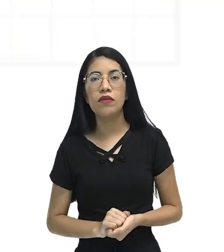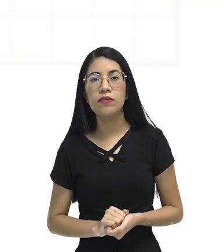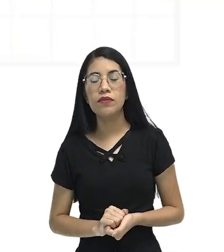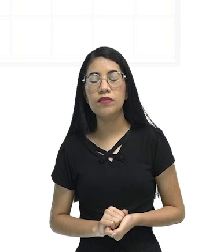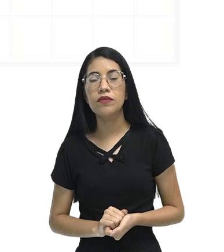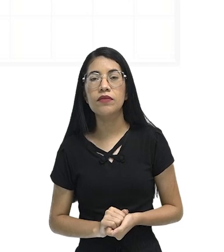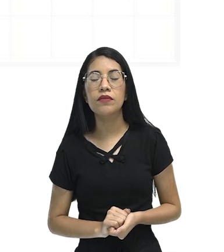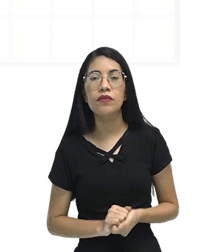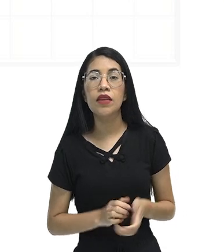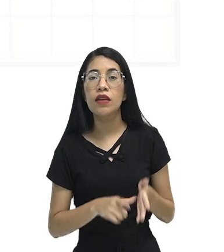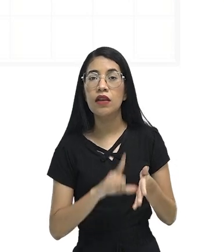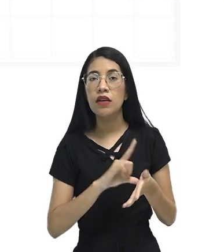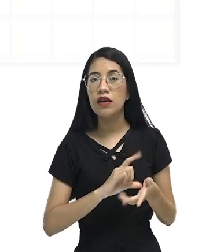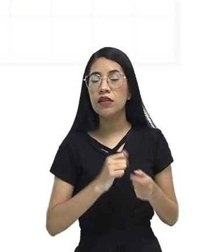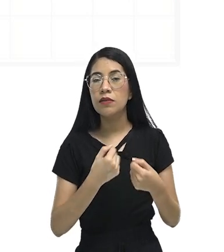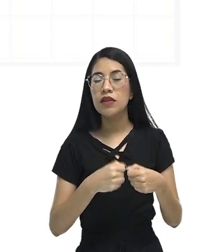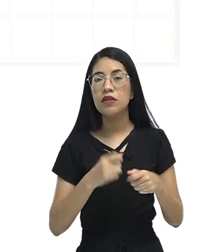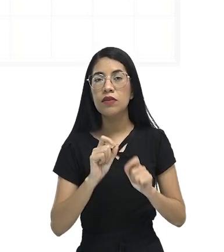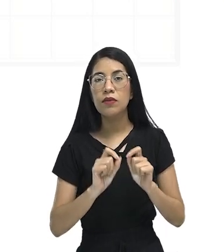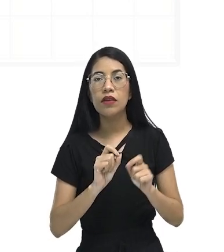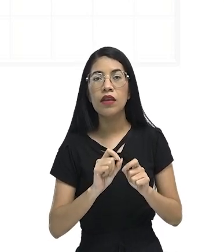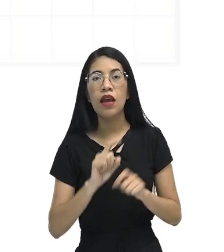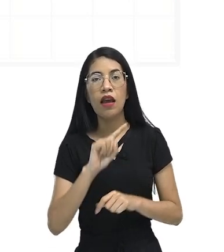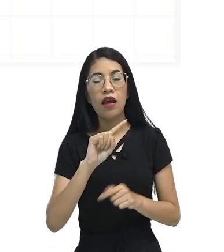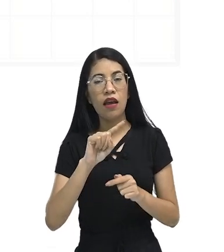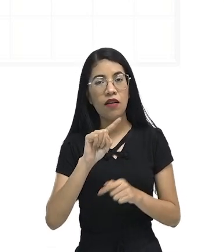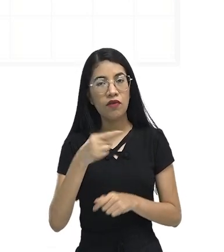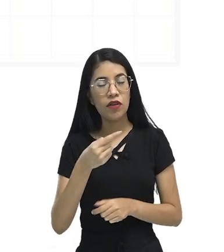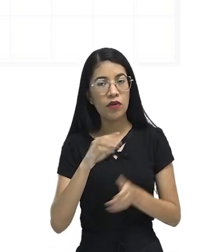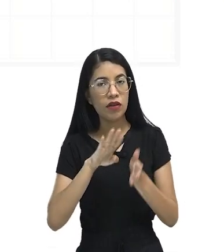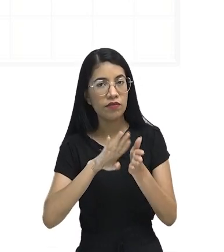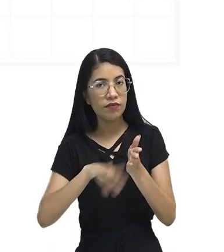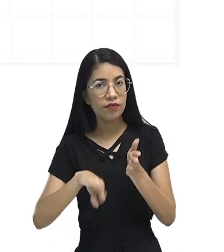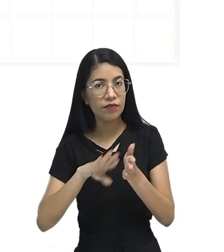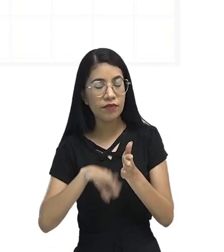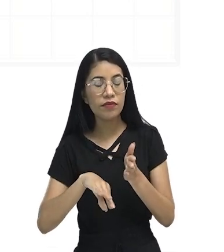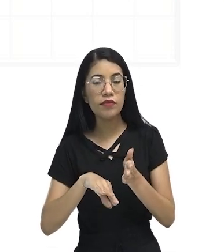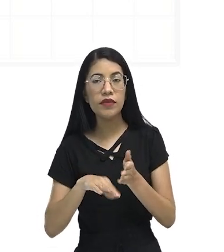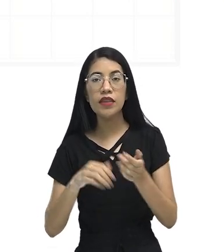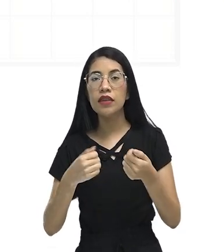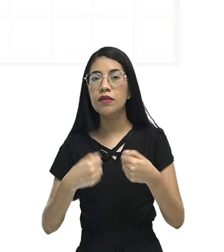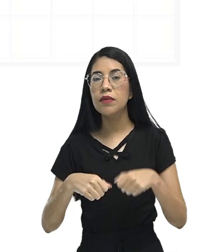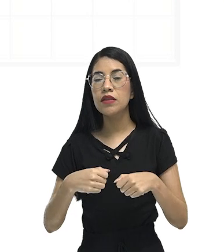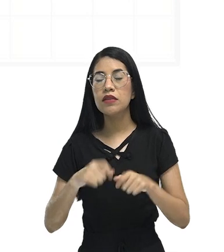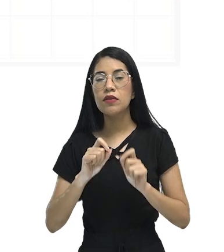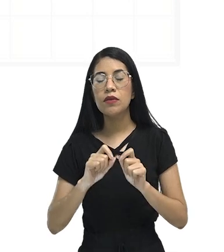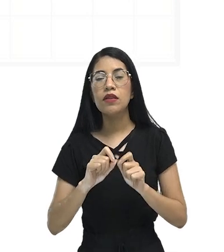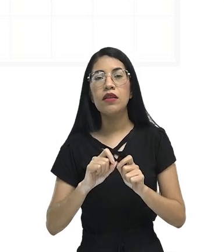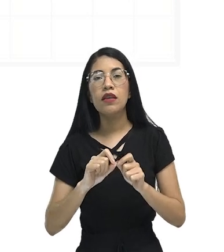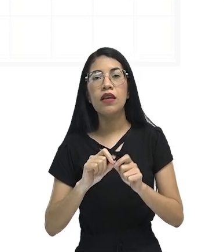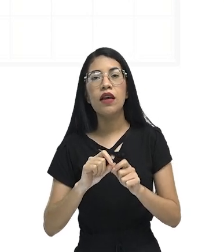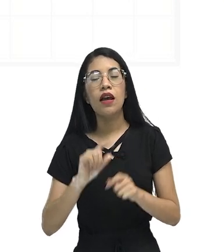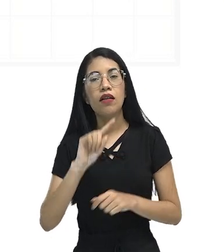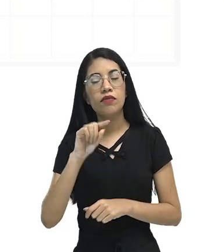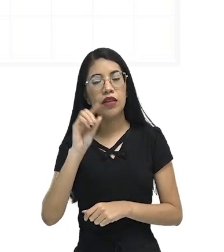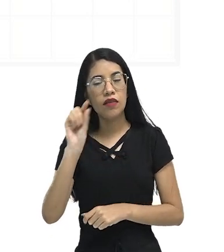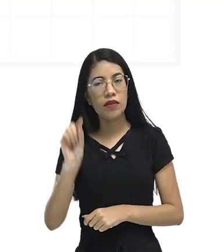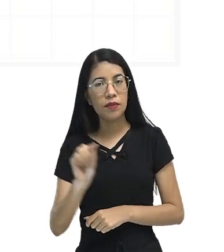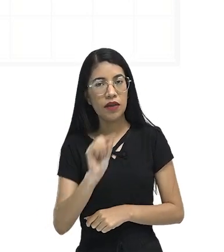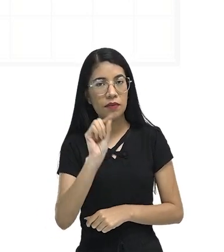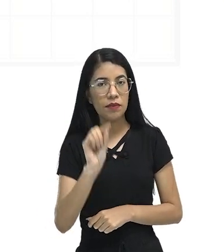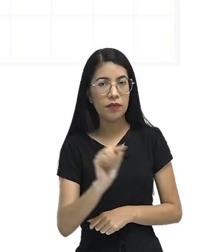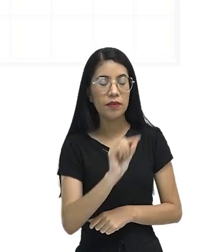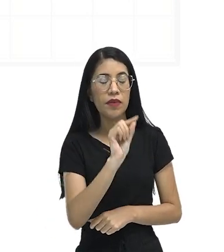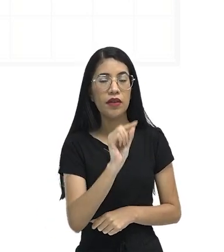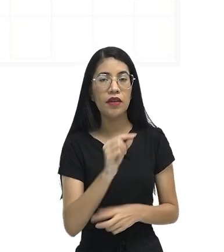Ó, o primeiro passo é eliminar a vírgula. Para isso, é necessário andar 3 casas decimais. Foi o que